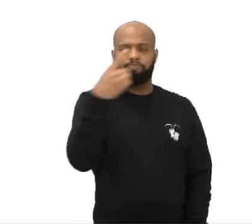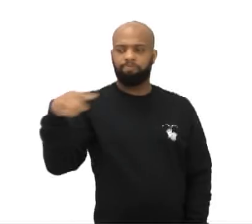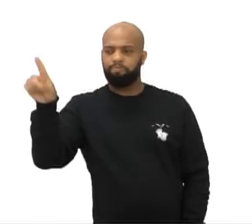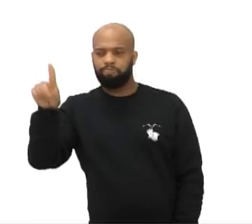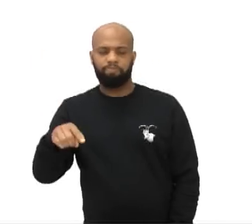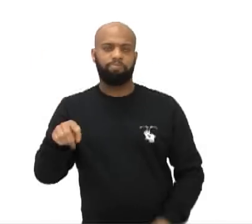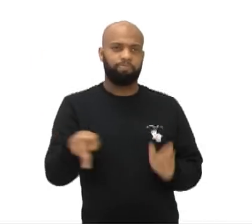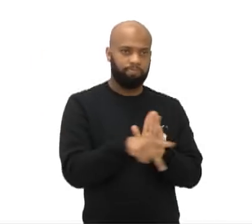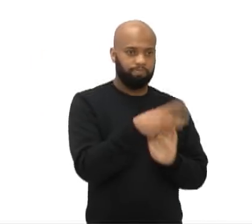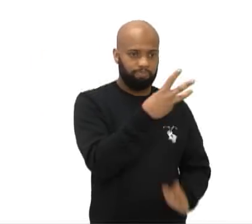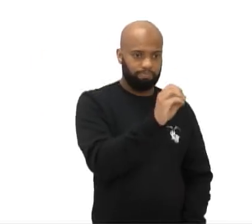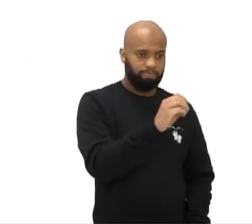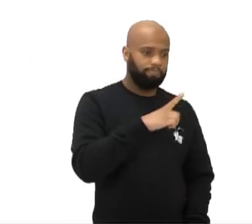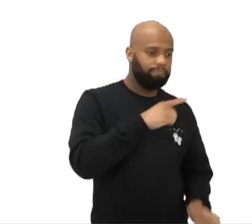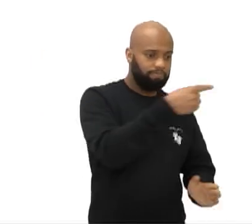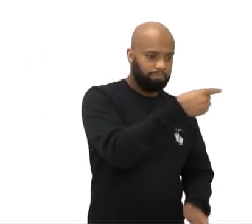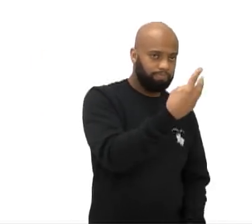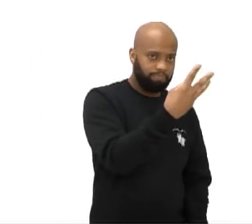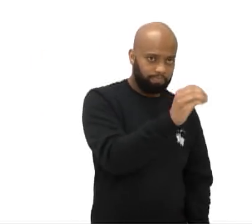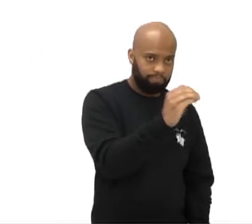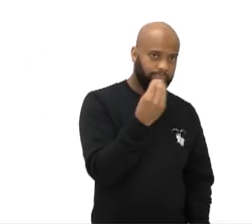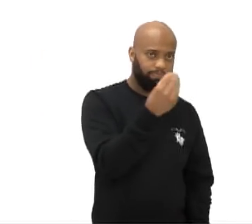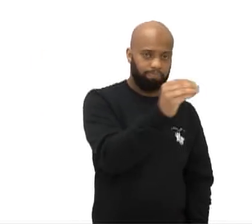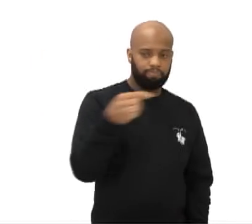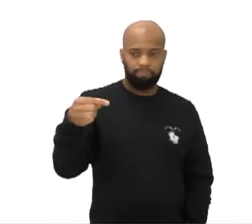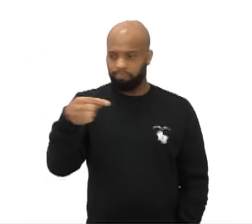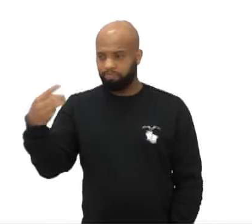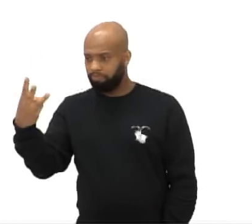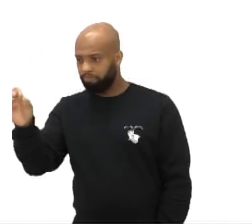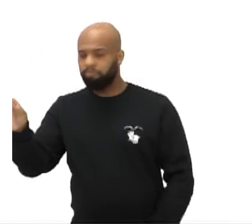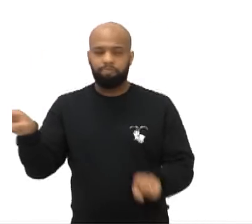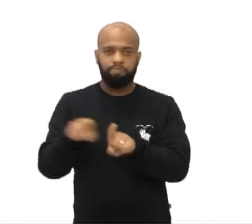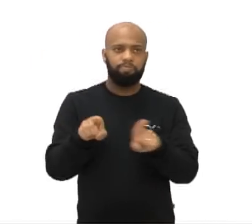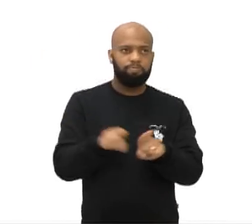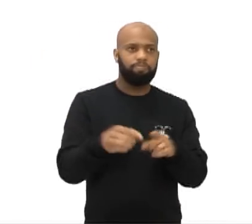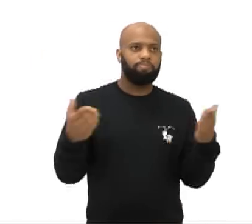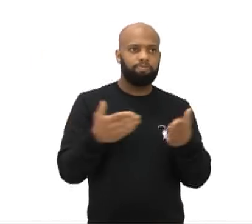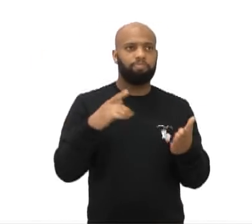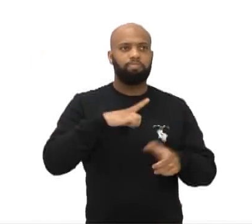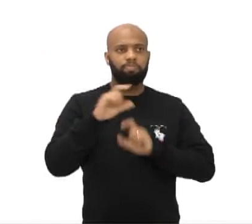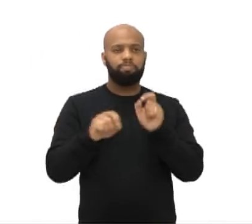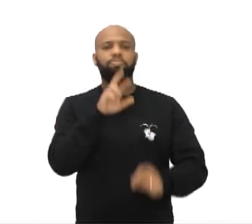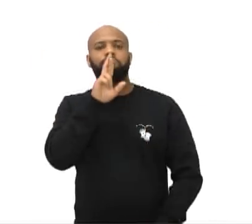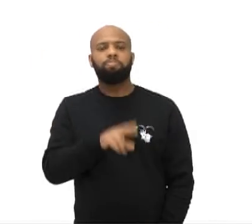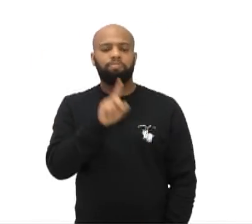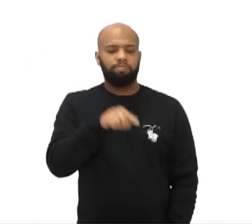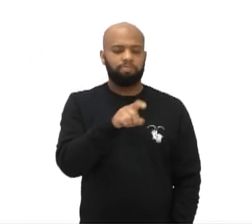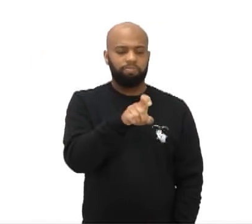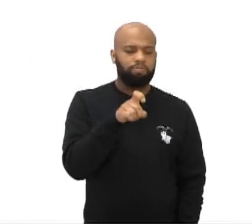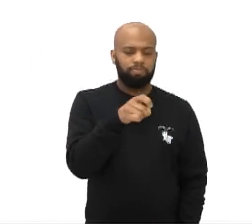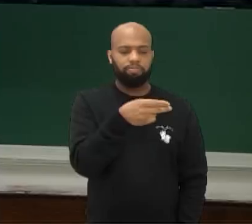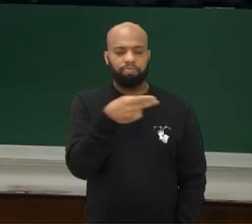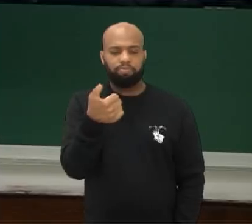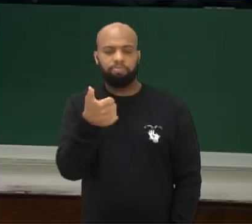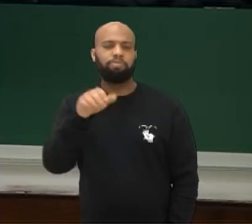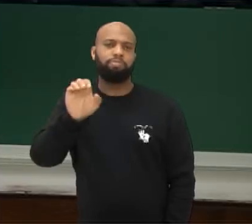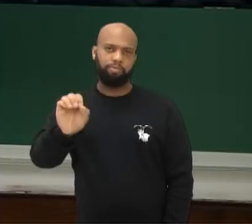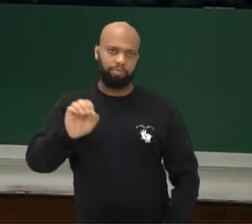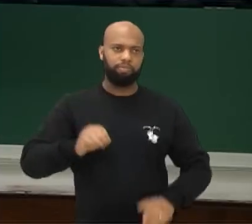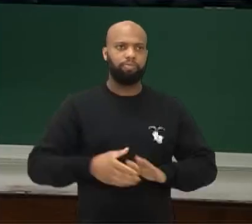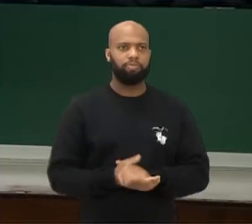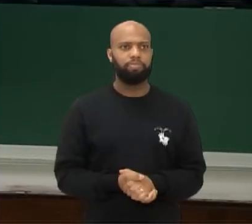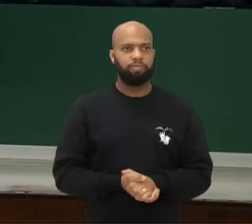coloco menos 30 nessa igualdade, menos 30 na outra igualdade e sabemos que o valor desconhecido é igual